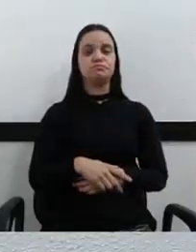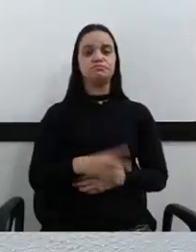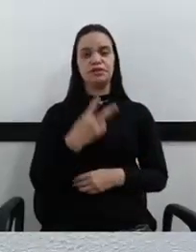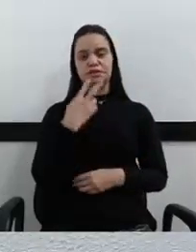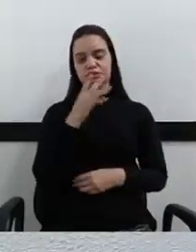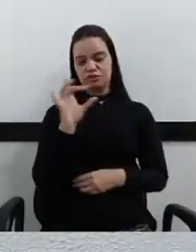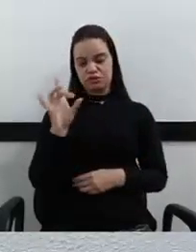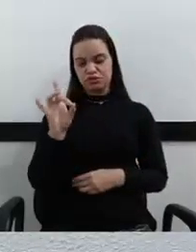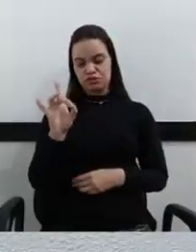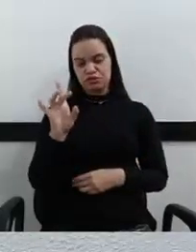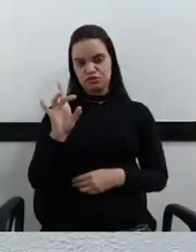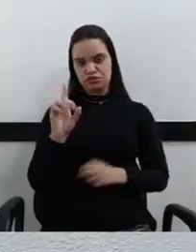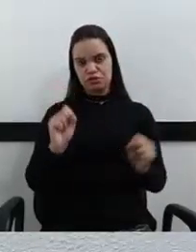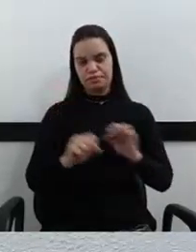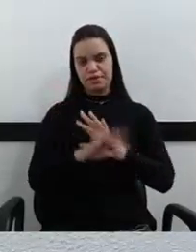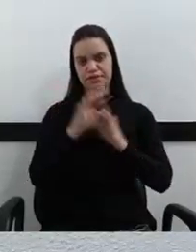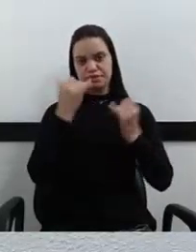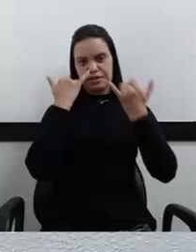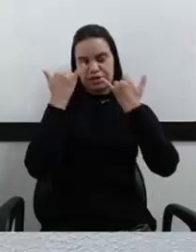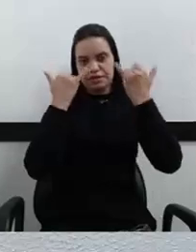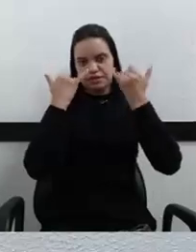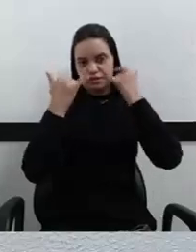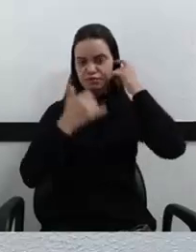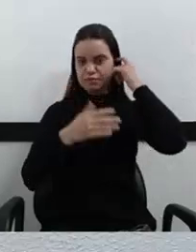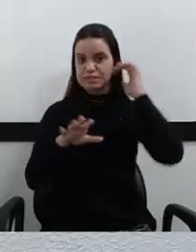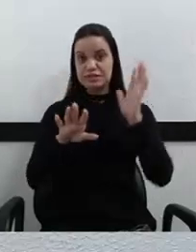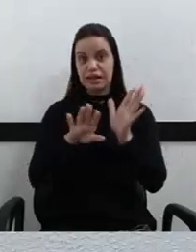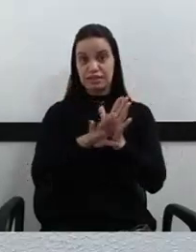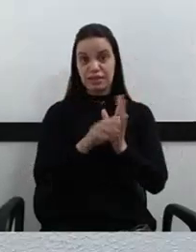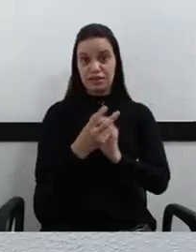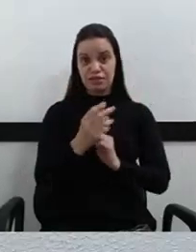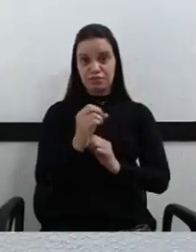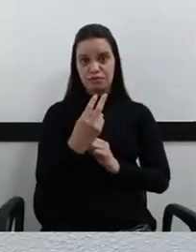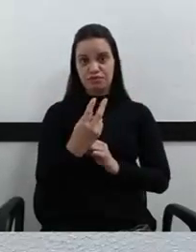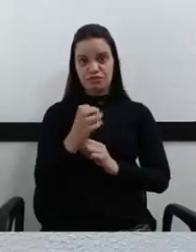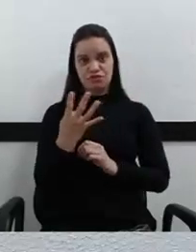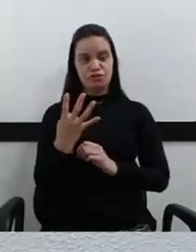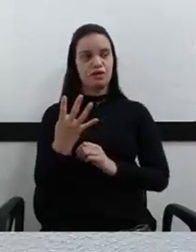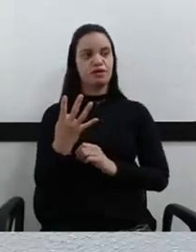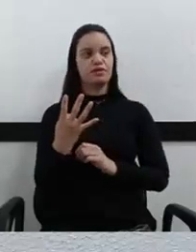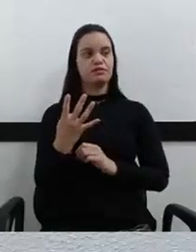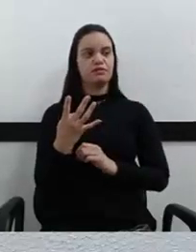acho que ok, só para deixar claro que é só até 2024, por favor.